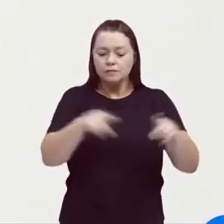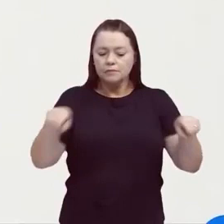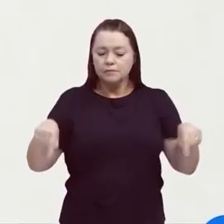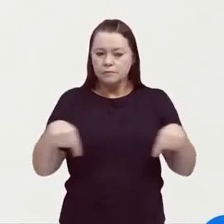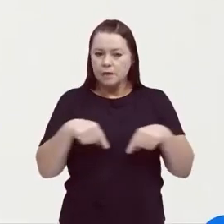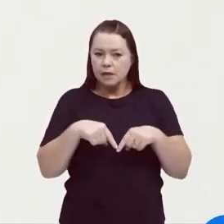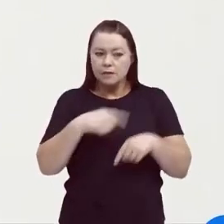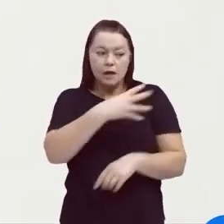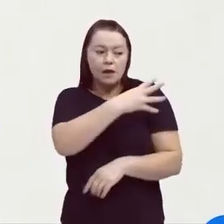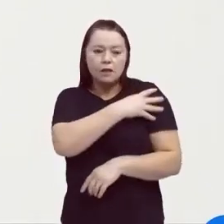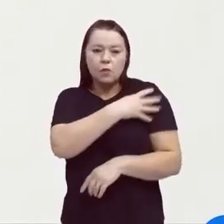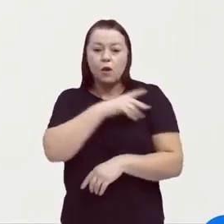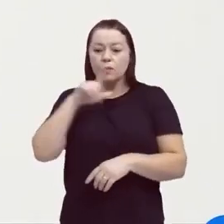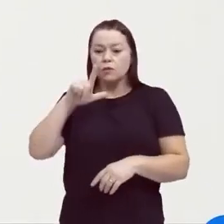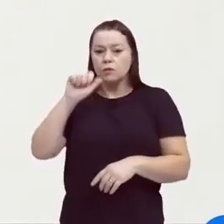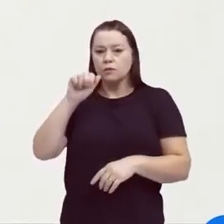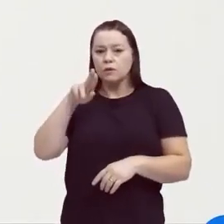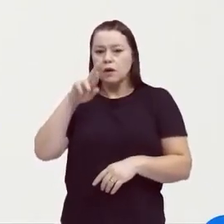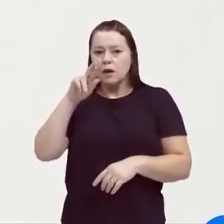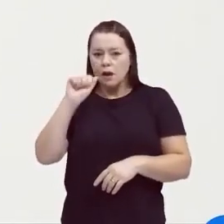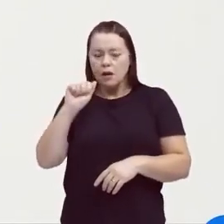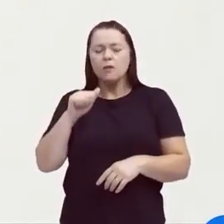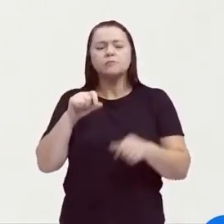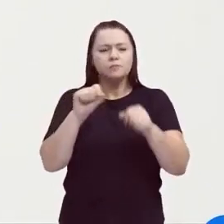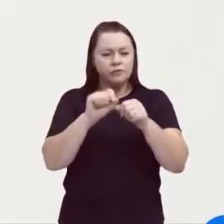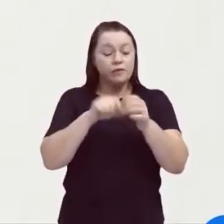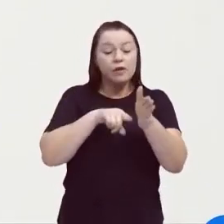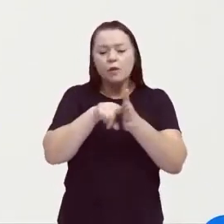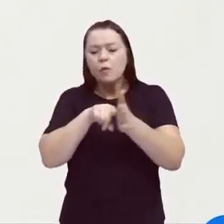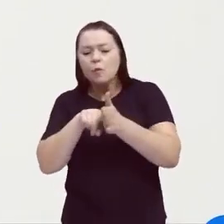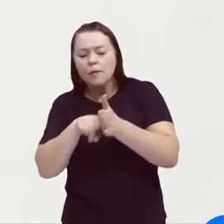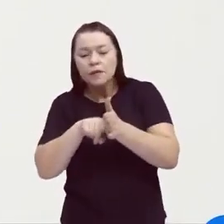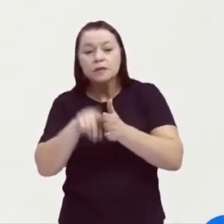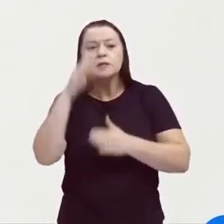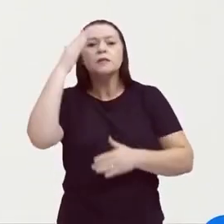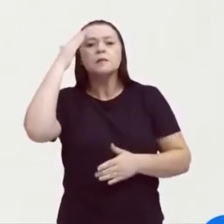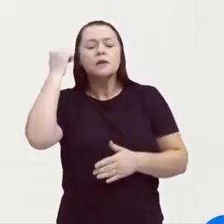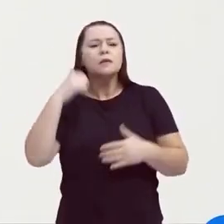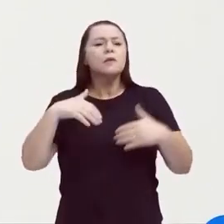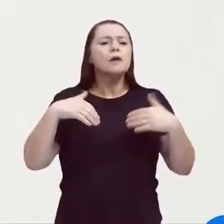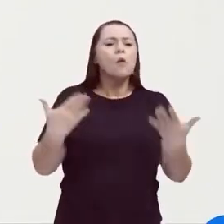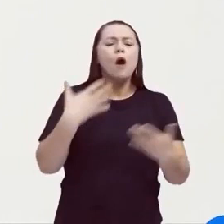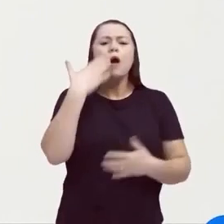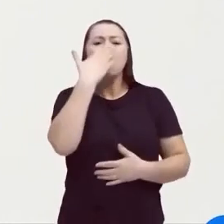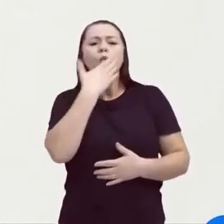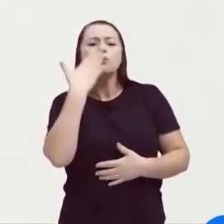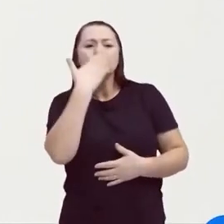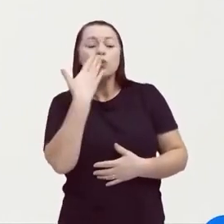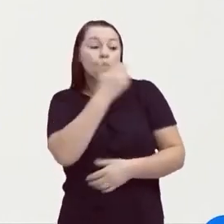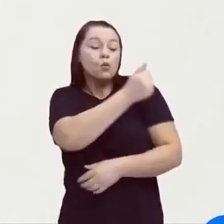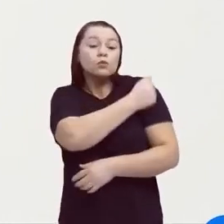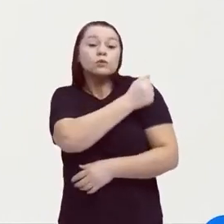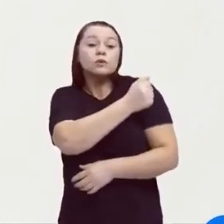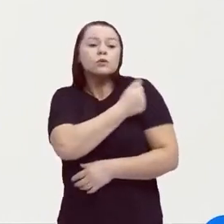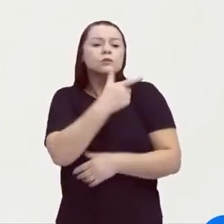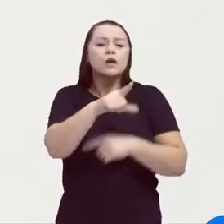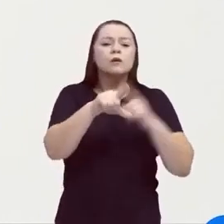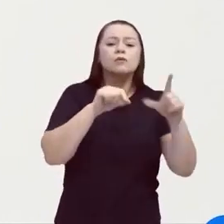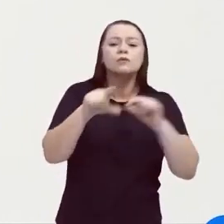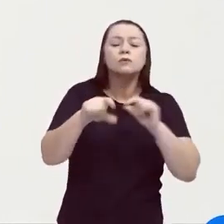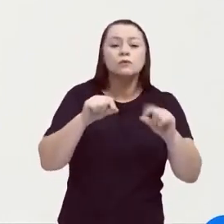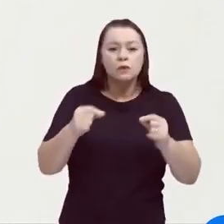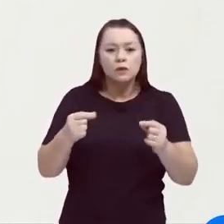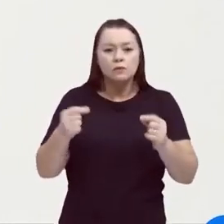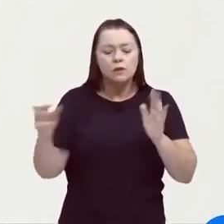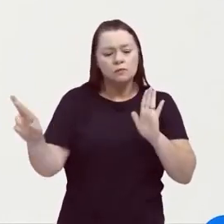de Laura, foi realizada uma pesquisa para saber qual o doce preferido dos estudantes. Os resultados foram organizados